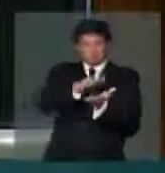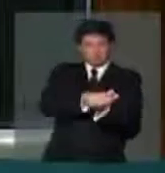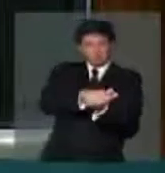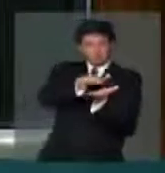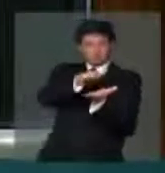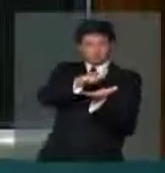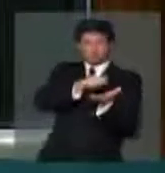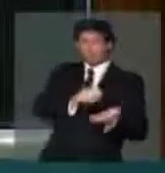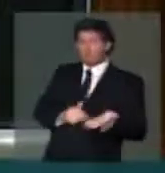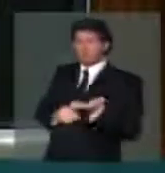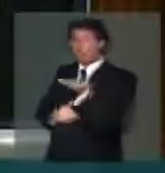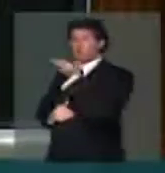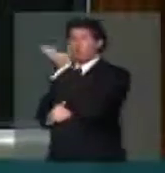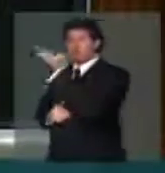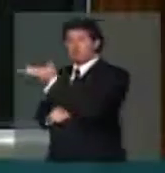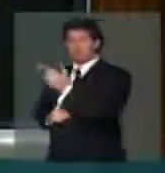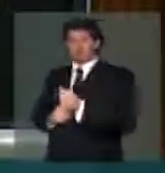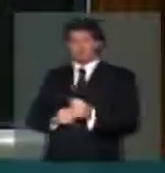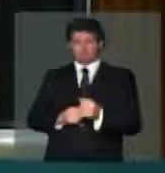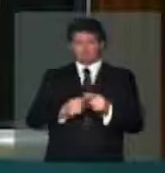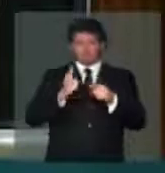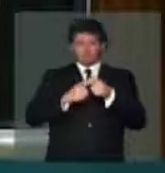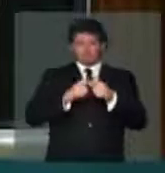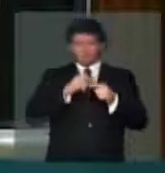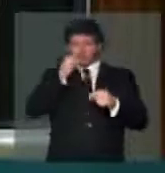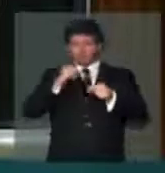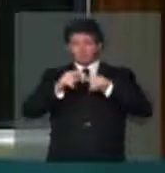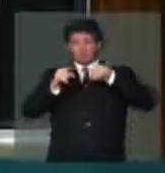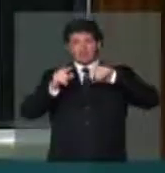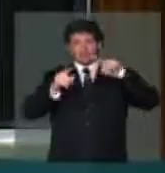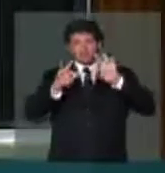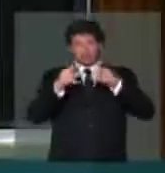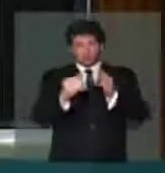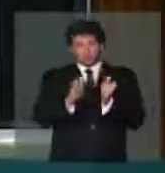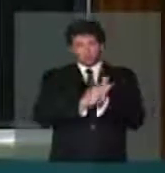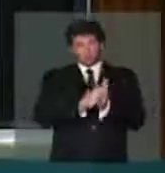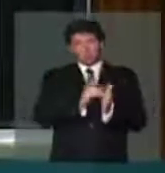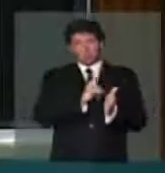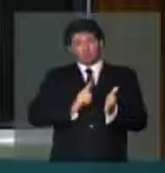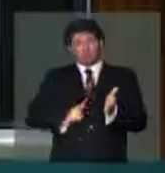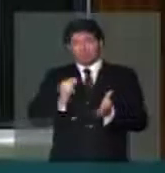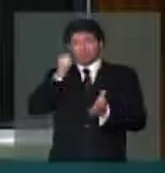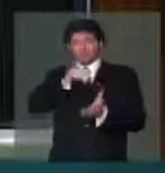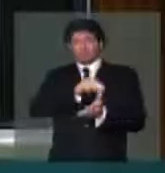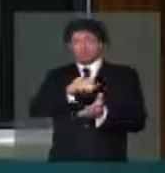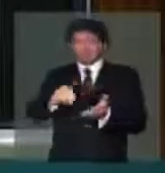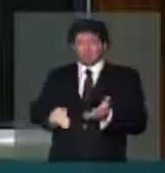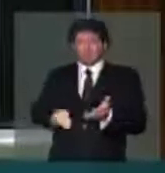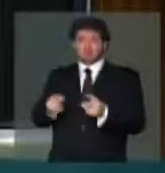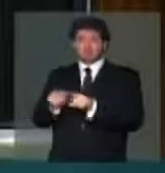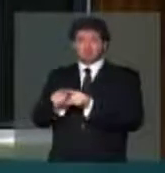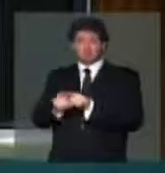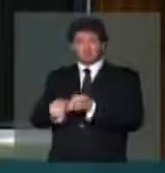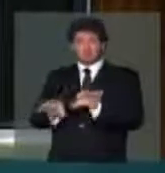os dados, com números, para a presidente, através do seu governo, o ministro da Integração Nacional, para